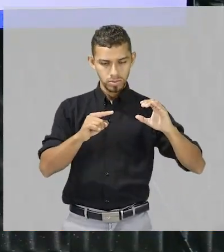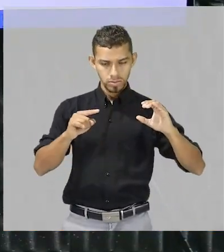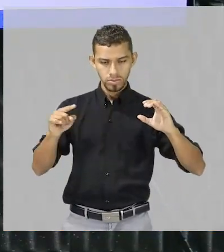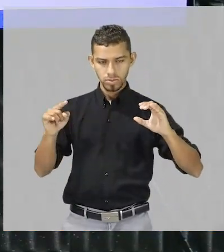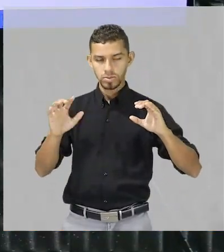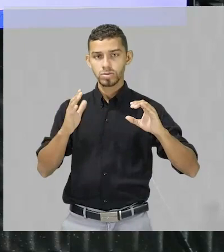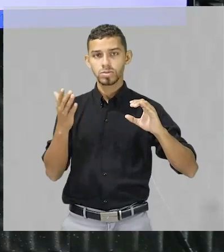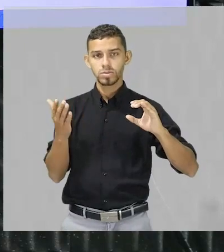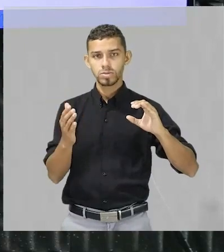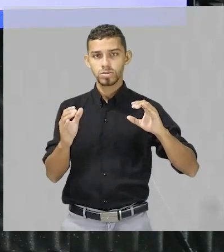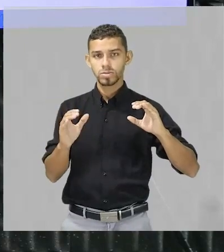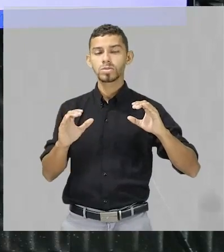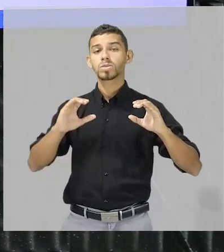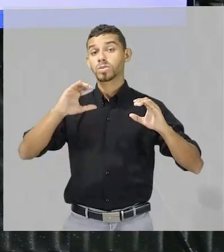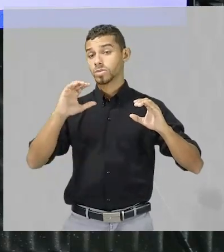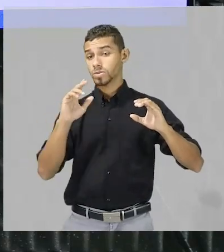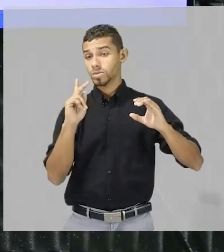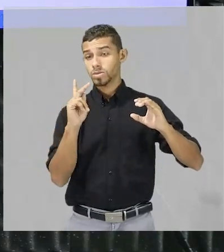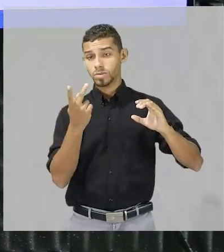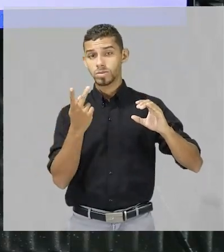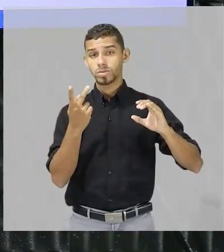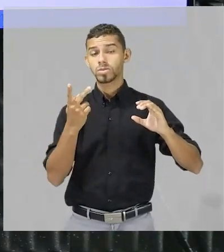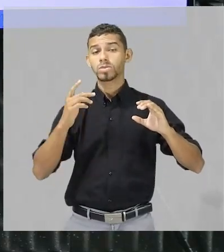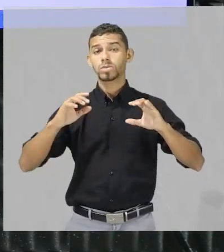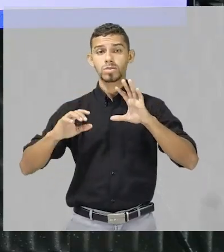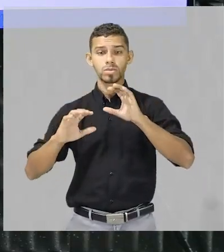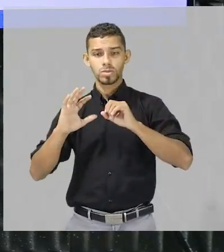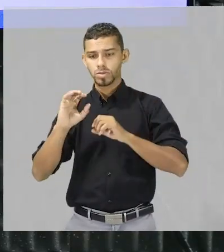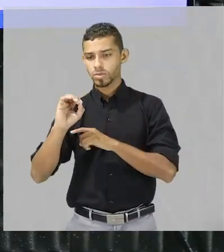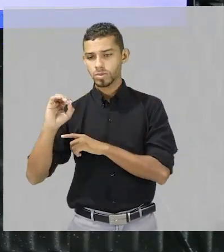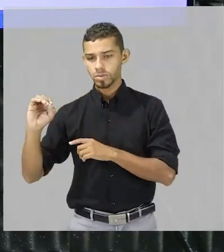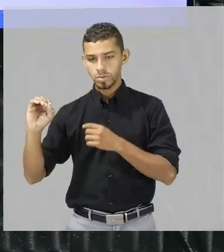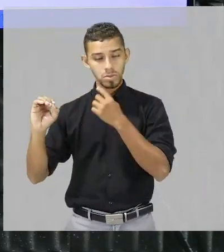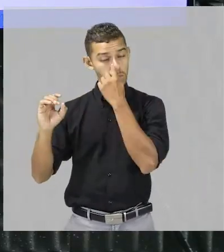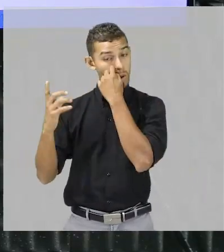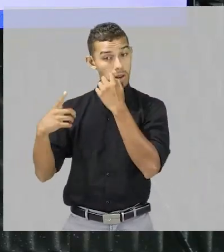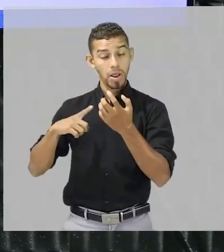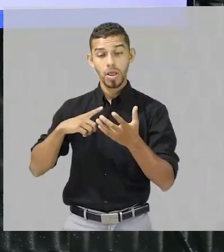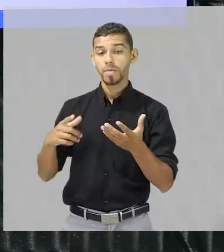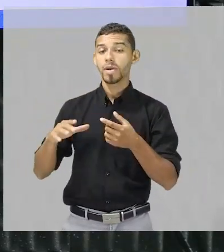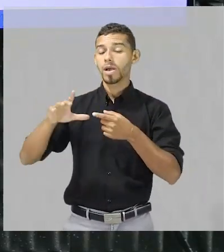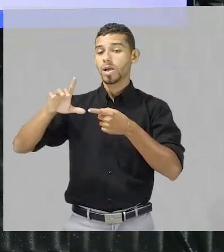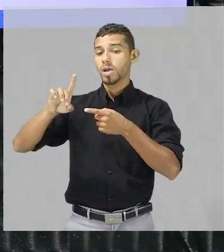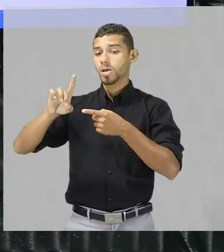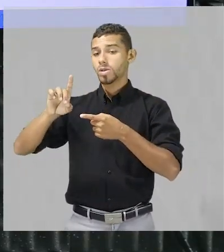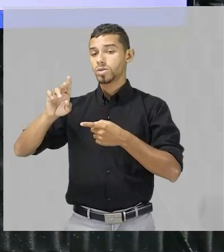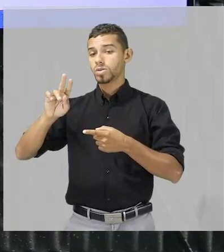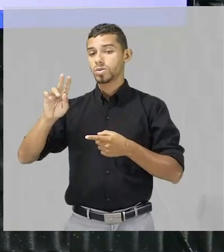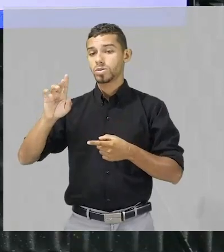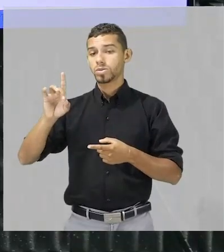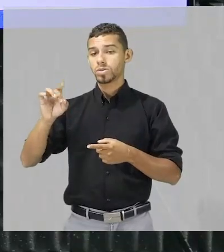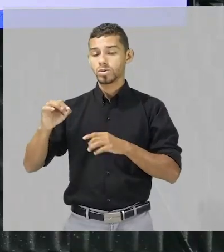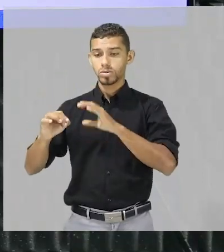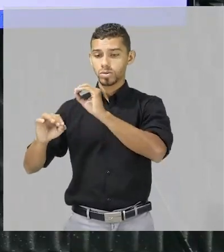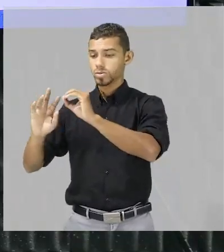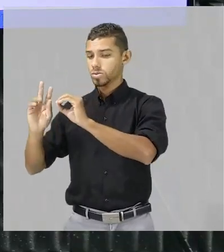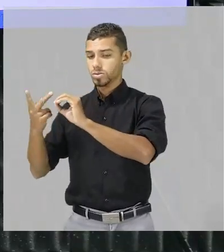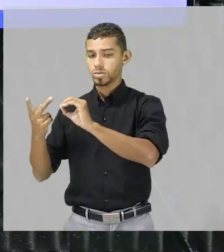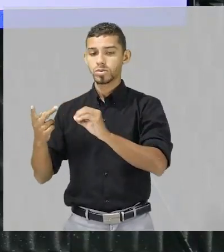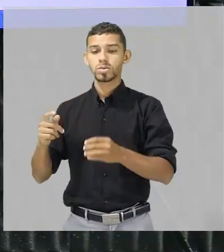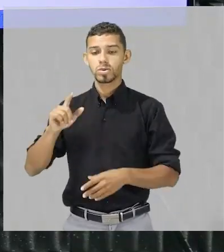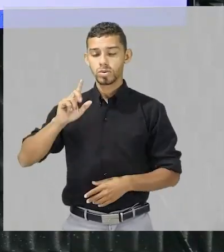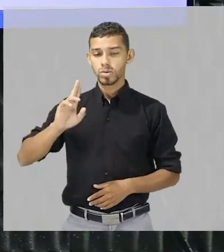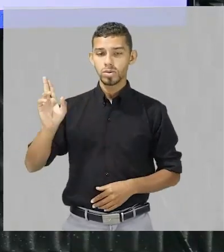vou ter uma carbonila, um C-O e uma hidroxila. Então, carbonila mais hidroxila